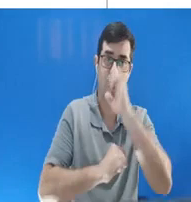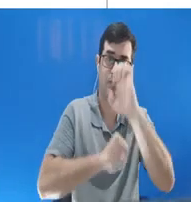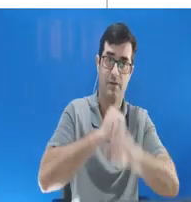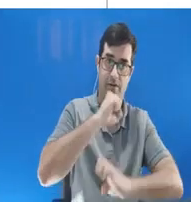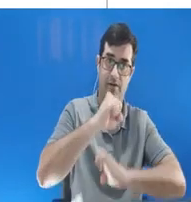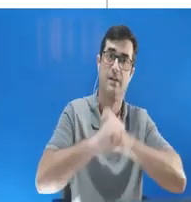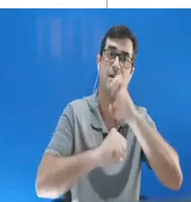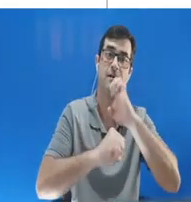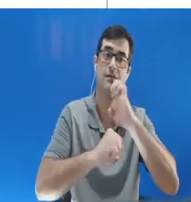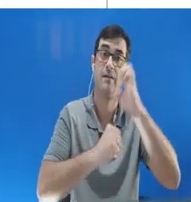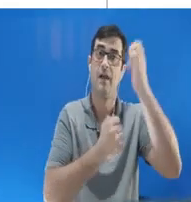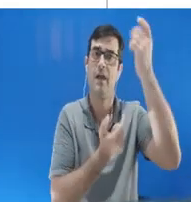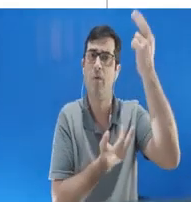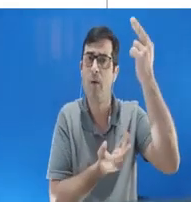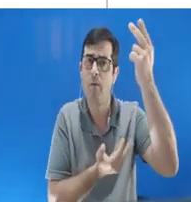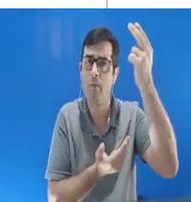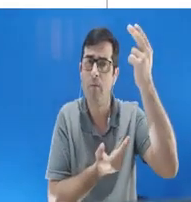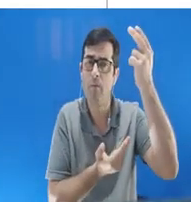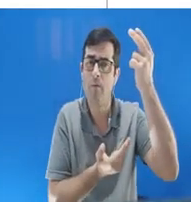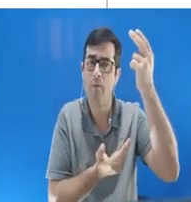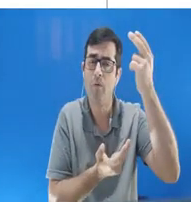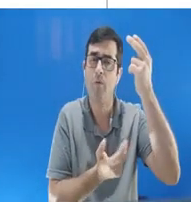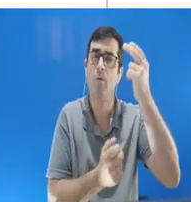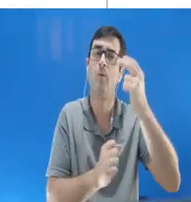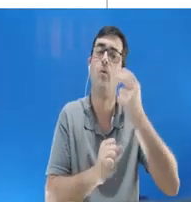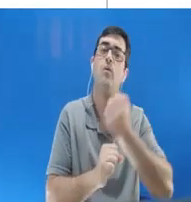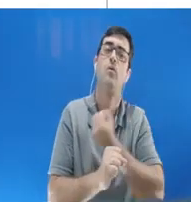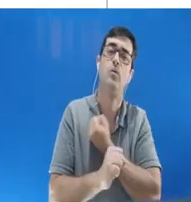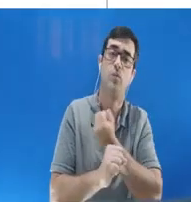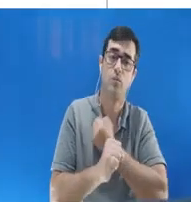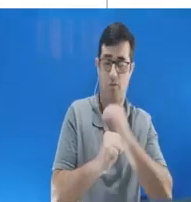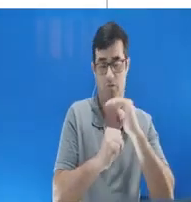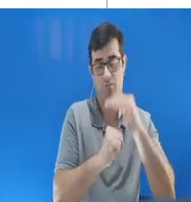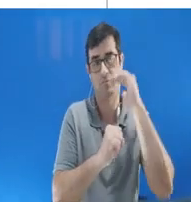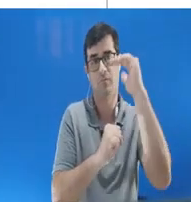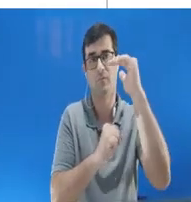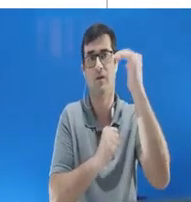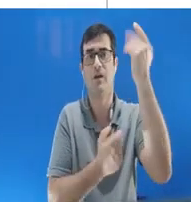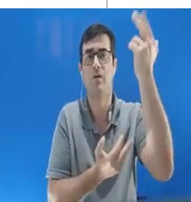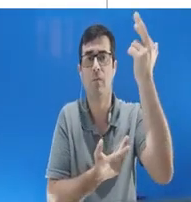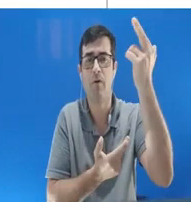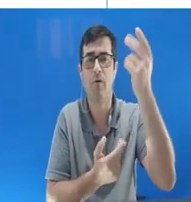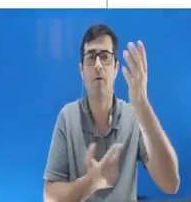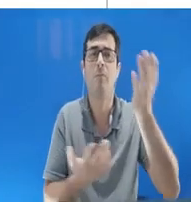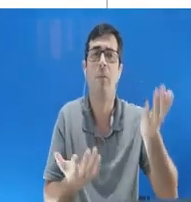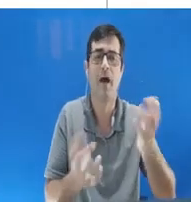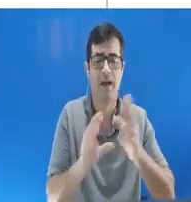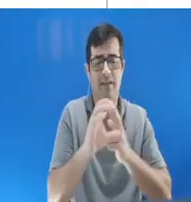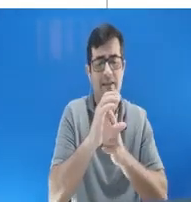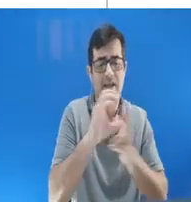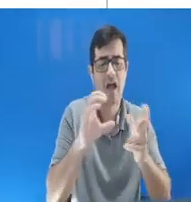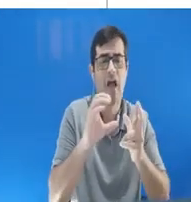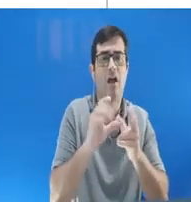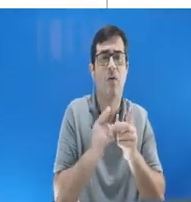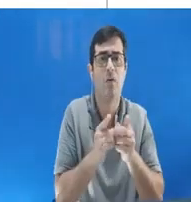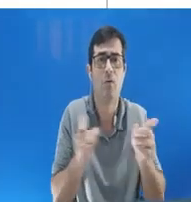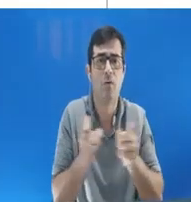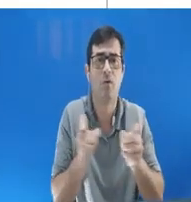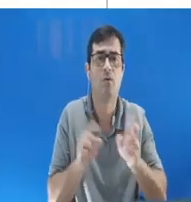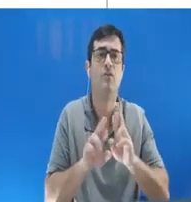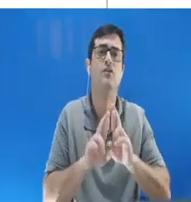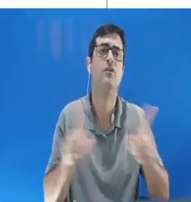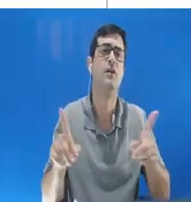de elétrons da eletrosfera é o mesmo, né? O número de níveis também é o mesmo. E por que eles têm raios